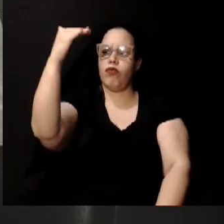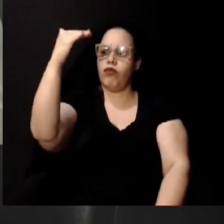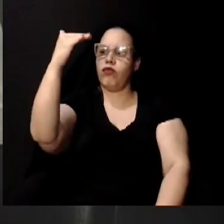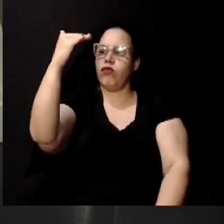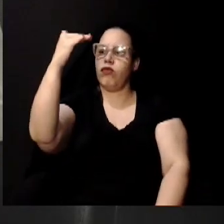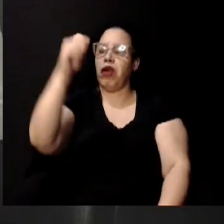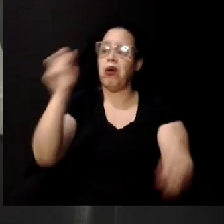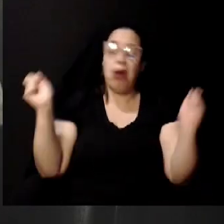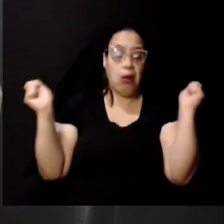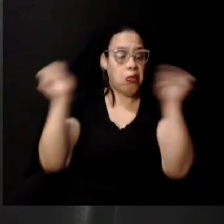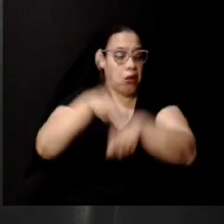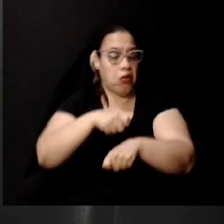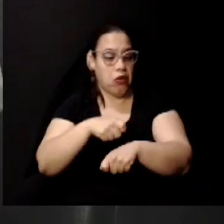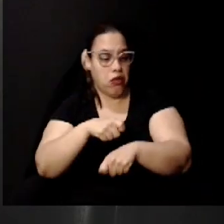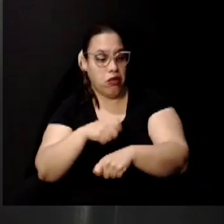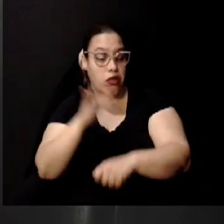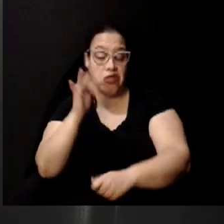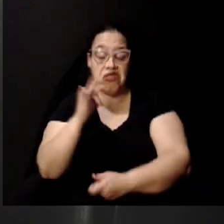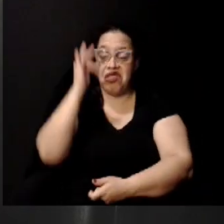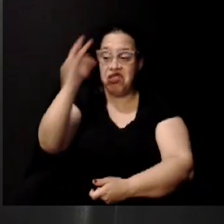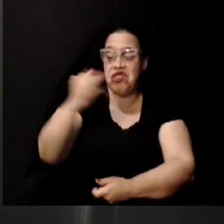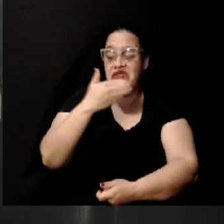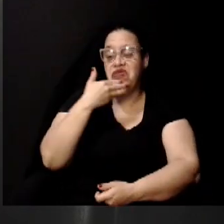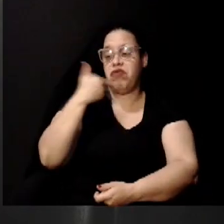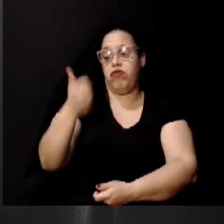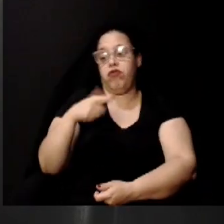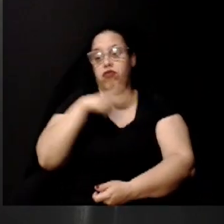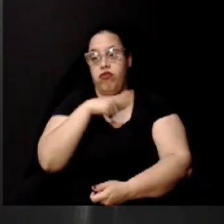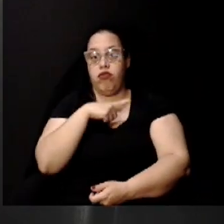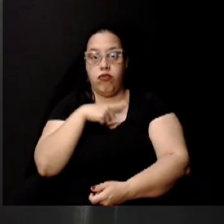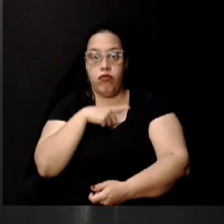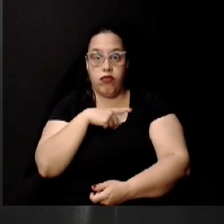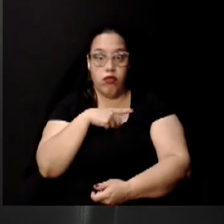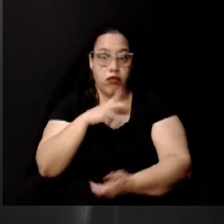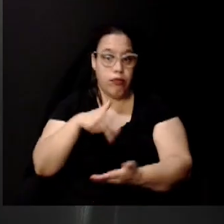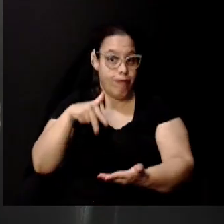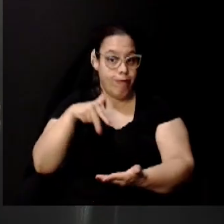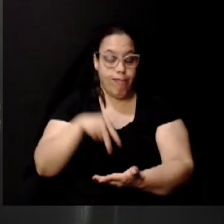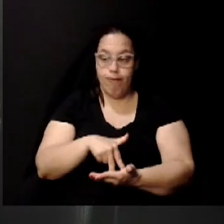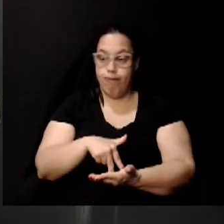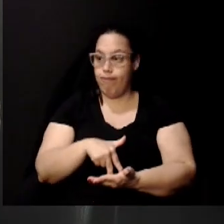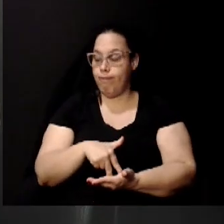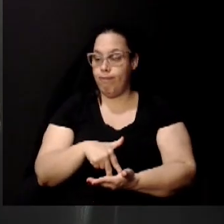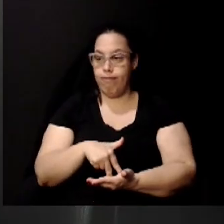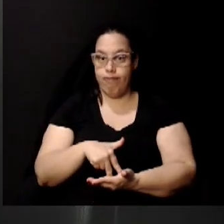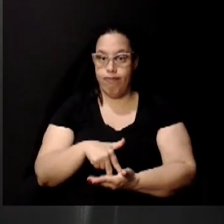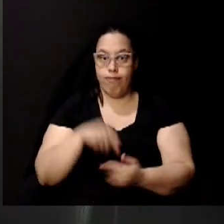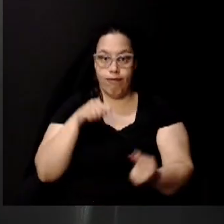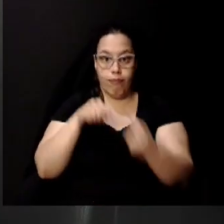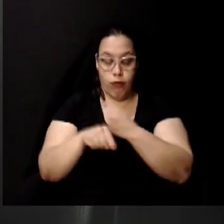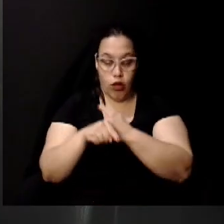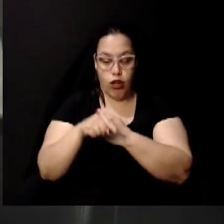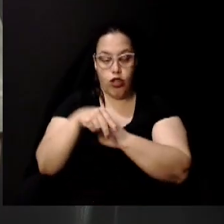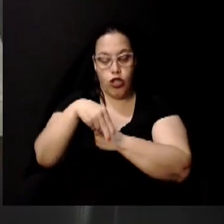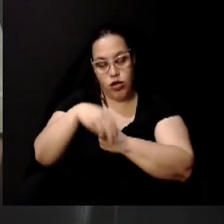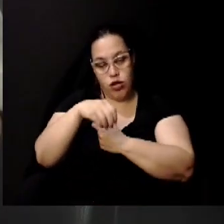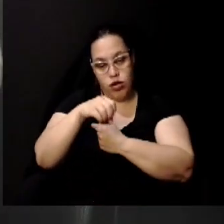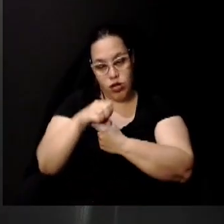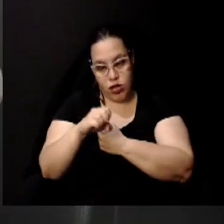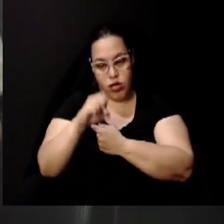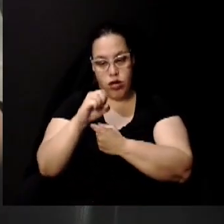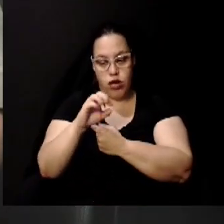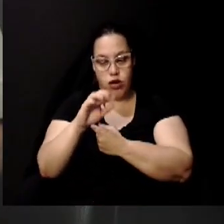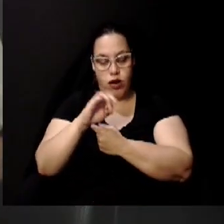possibilidade de futuro, que tenha uma posição radicalmente anti-neoliberal e